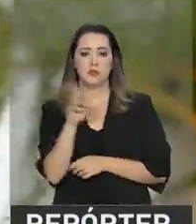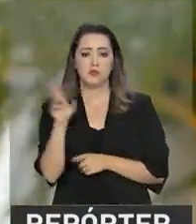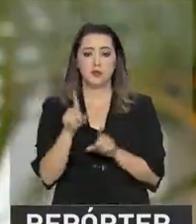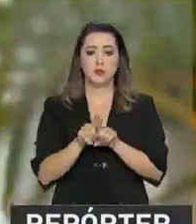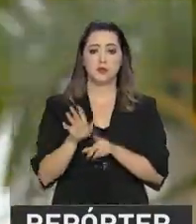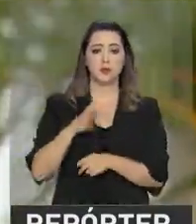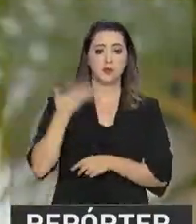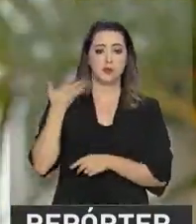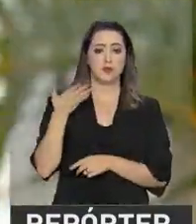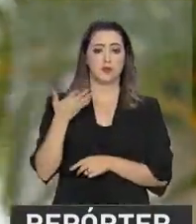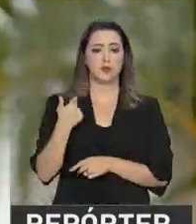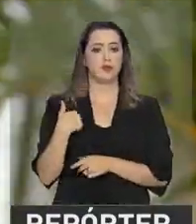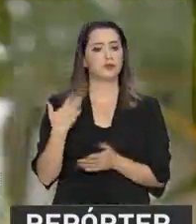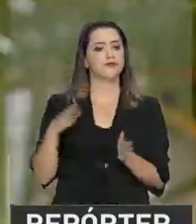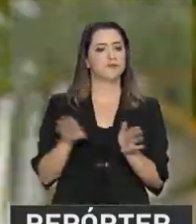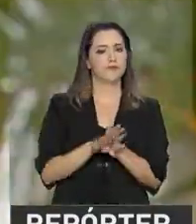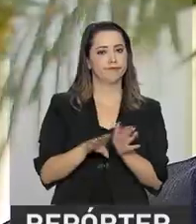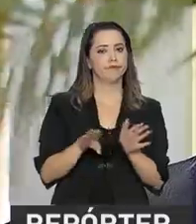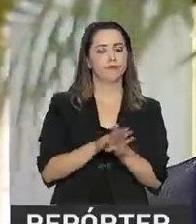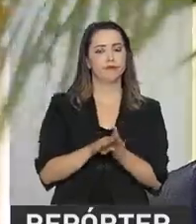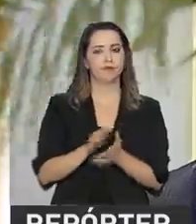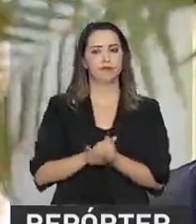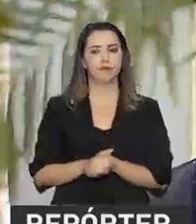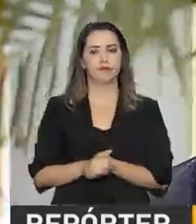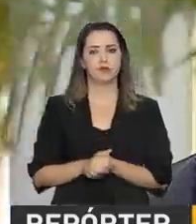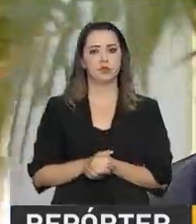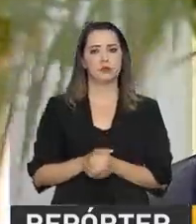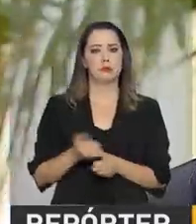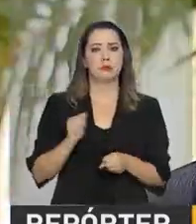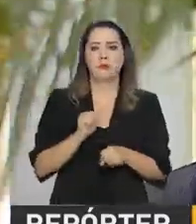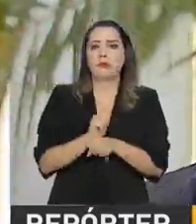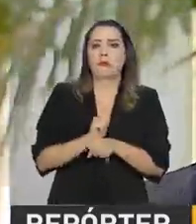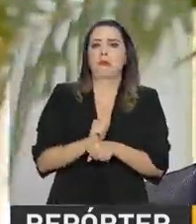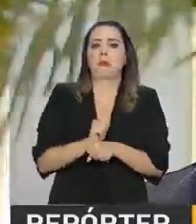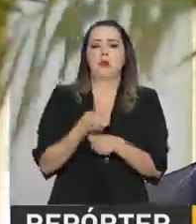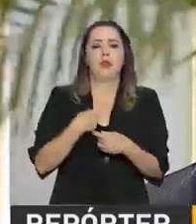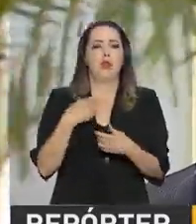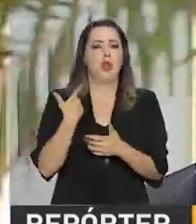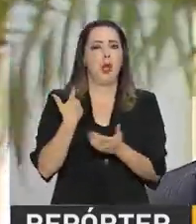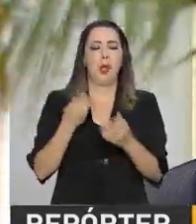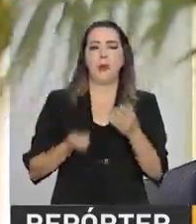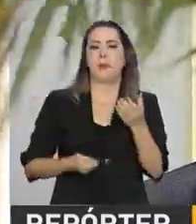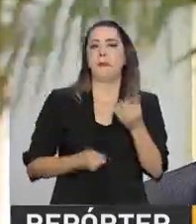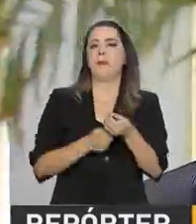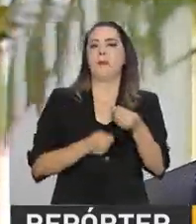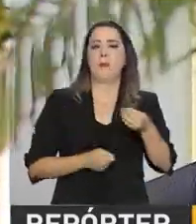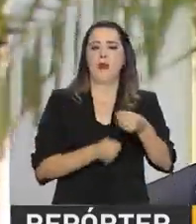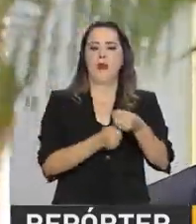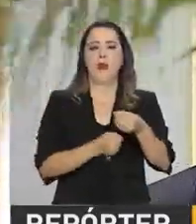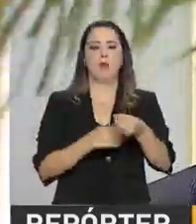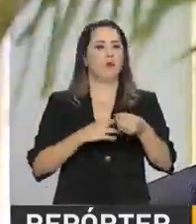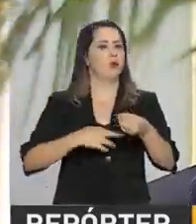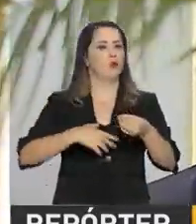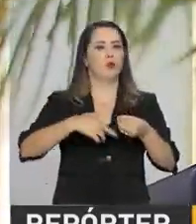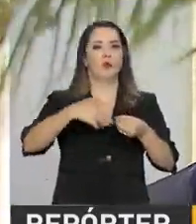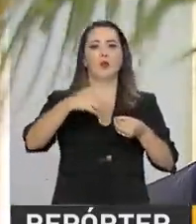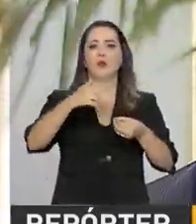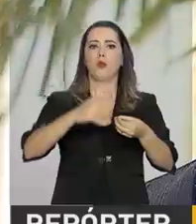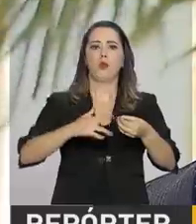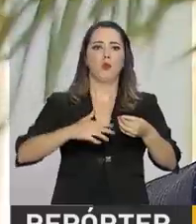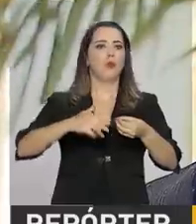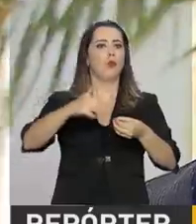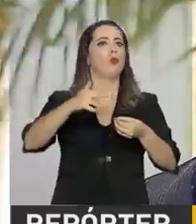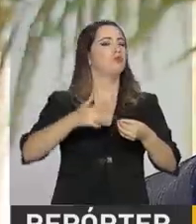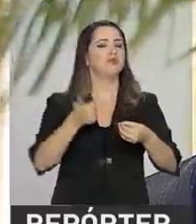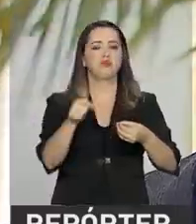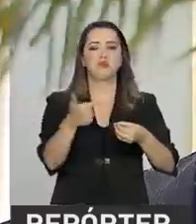As surpresas não demoraram a surgir. Ele travou, a bateria não recarregava, a câmera era horrível, não